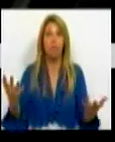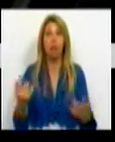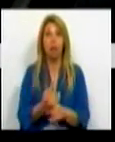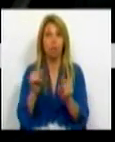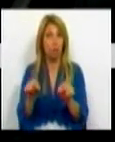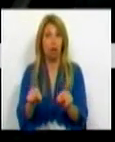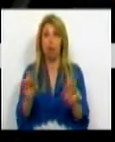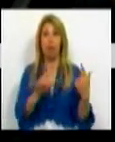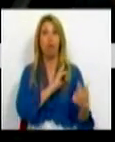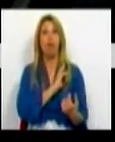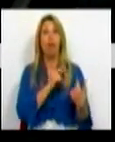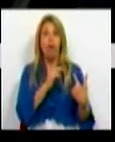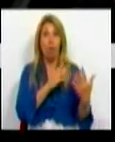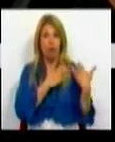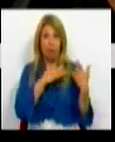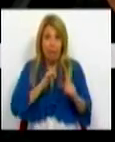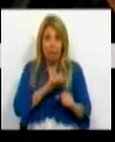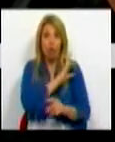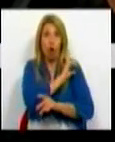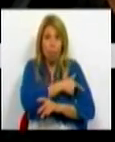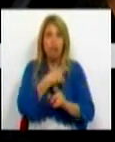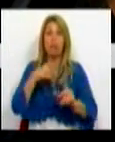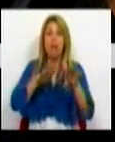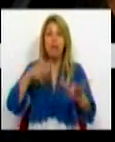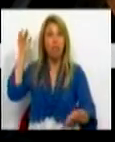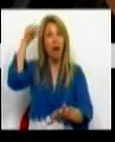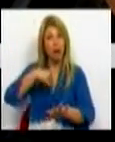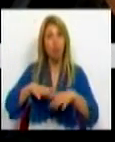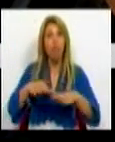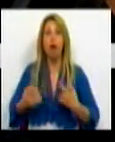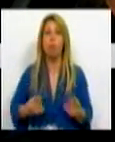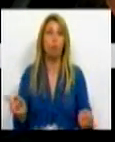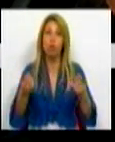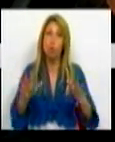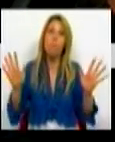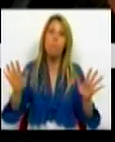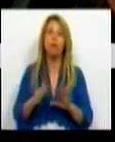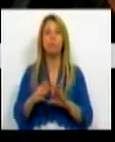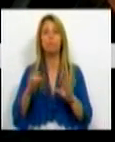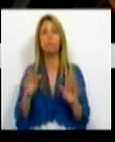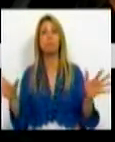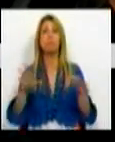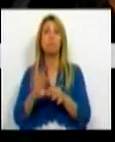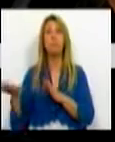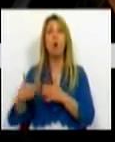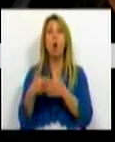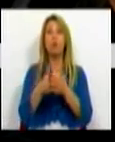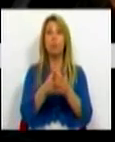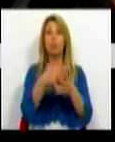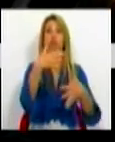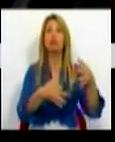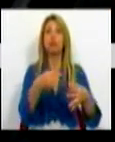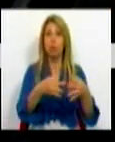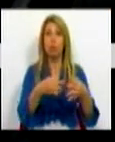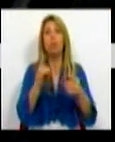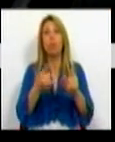compete à Assembleia da República agir em primeira instância, mas se há alguma questão, respeitando ao ordenamento jurídico, que possa a Assembleia da República fazer para